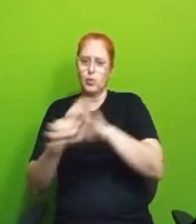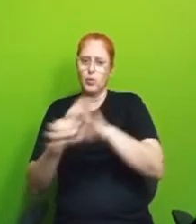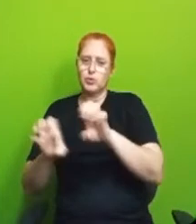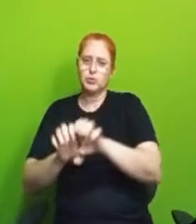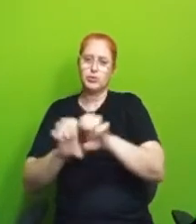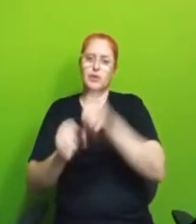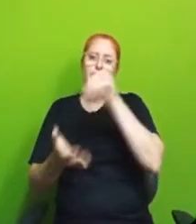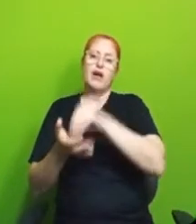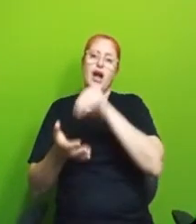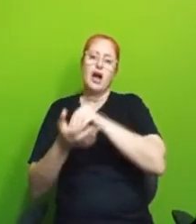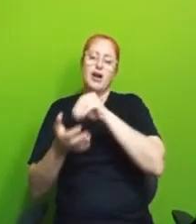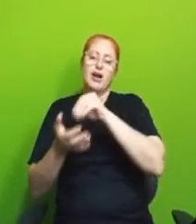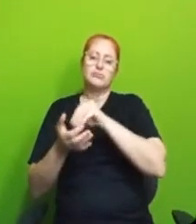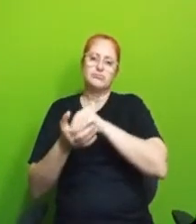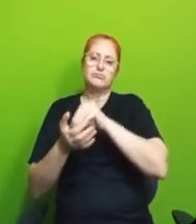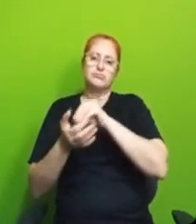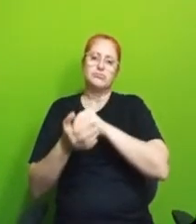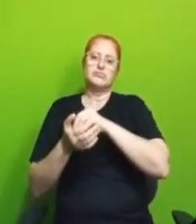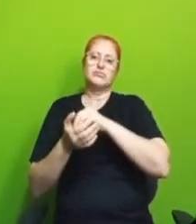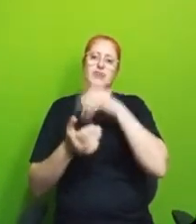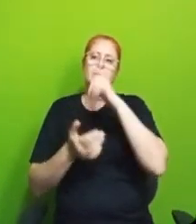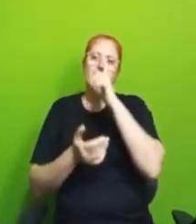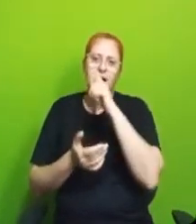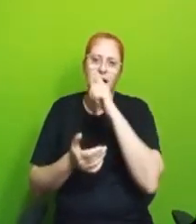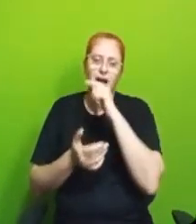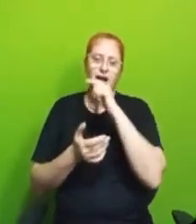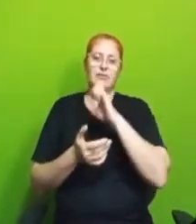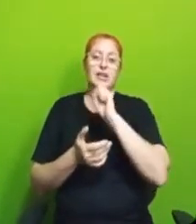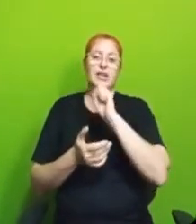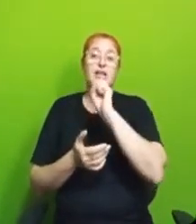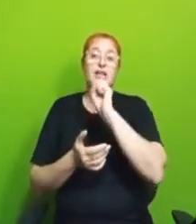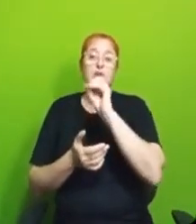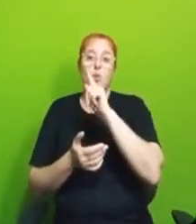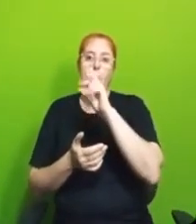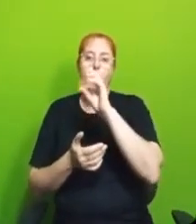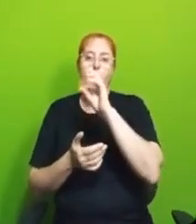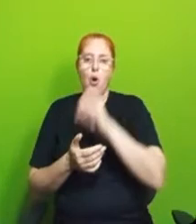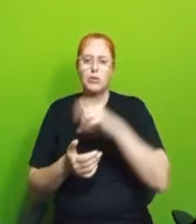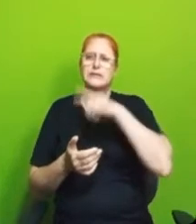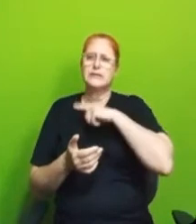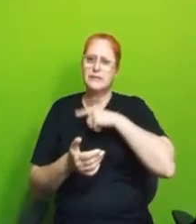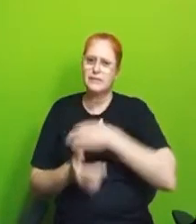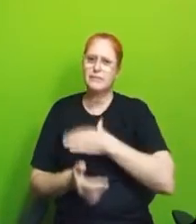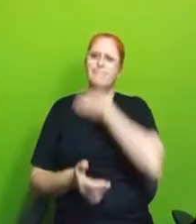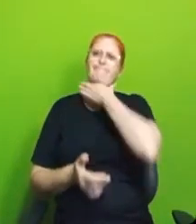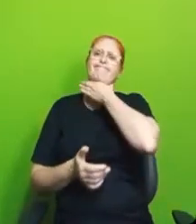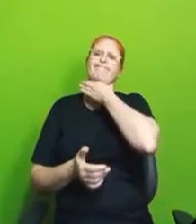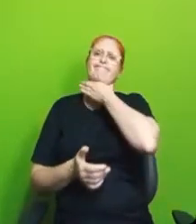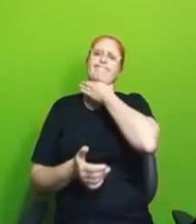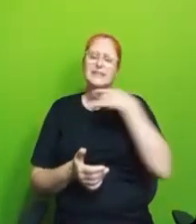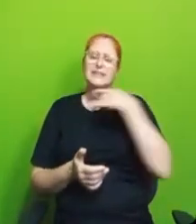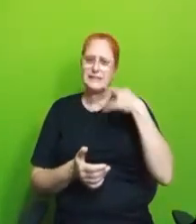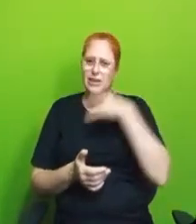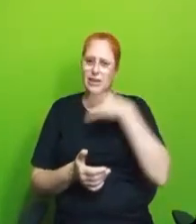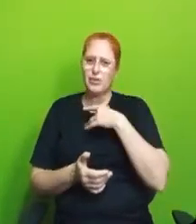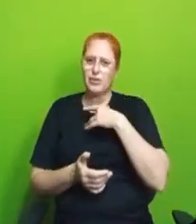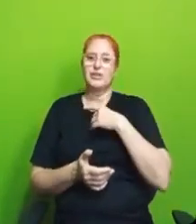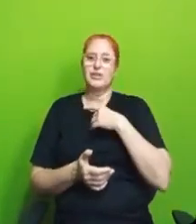saneamento. E a pesquisa, inclusive, foi realizada no contexto de outra crise sanitária, que foi as epidemias de dengue, zika e